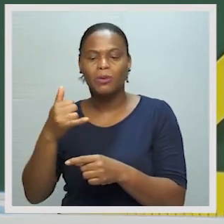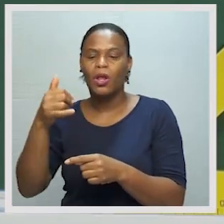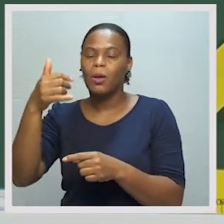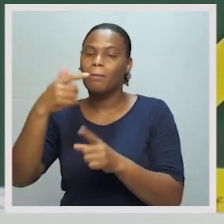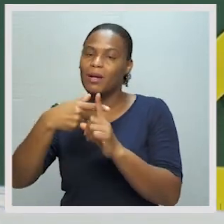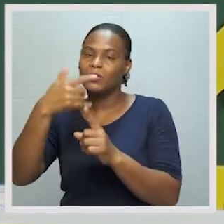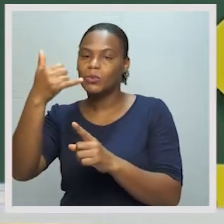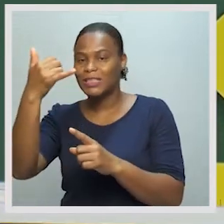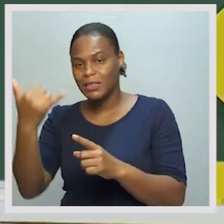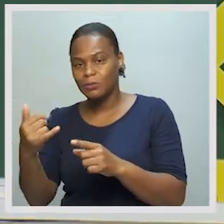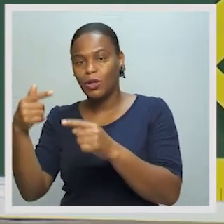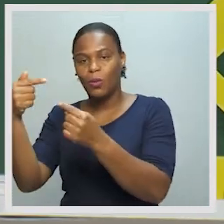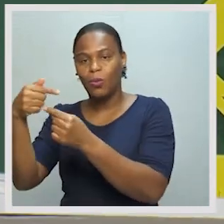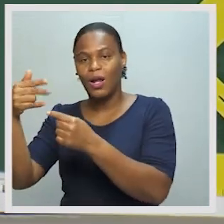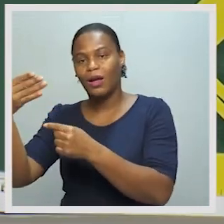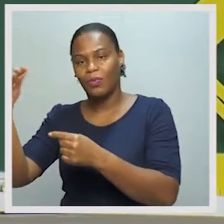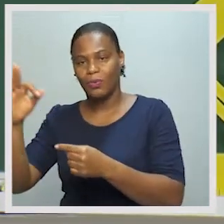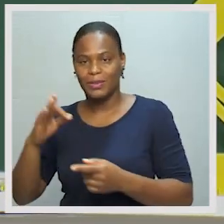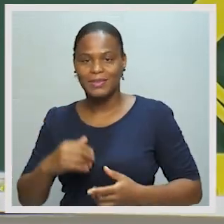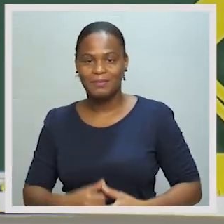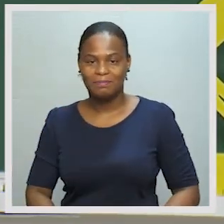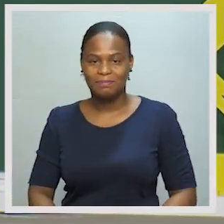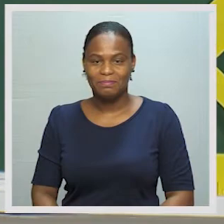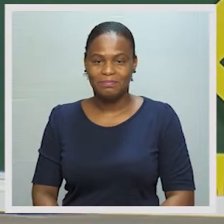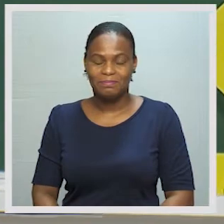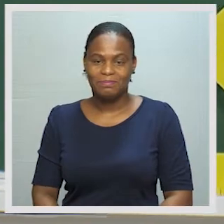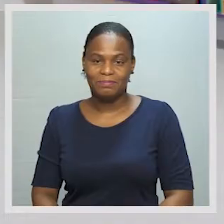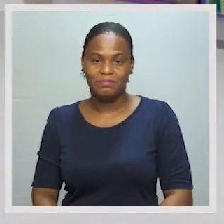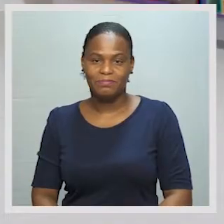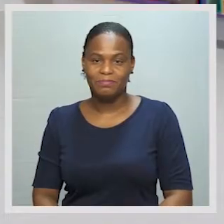5y mais 2y é igual a 14.